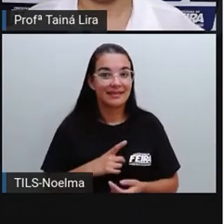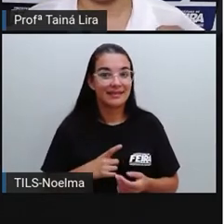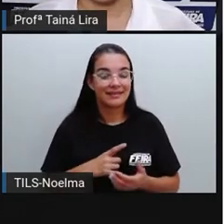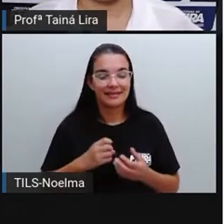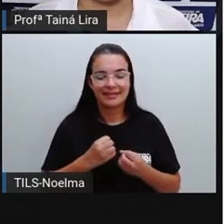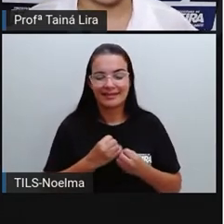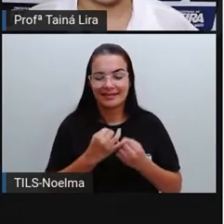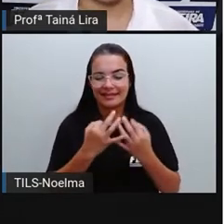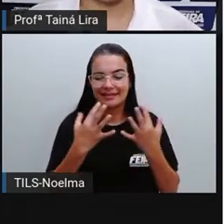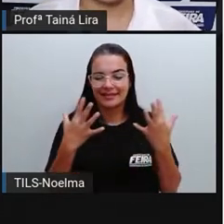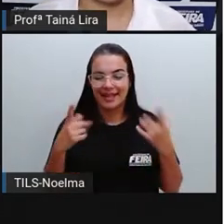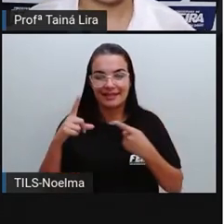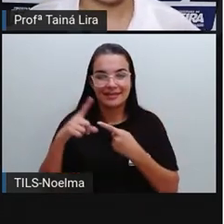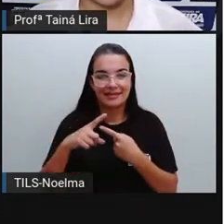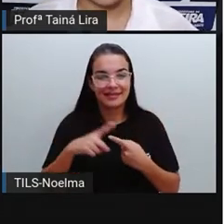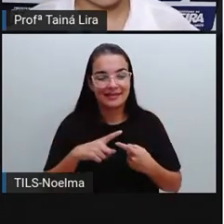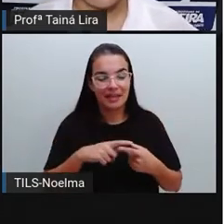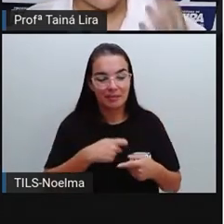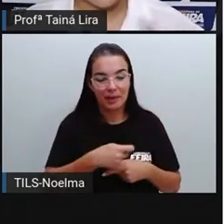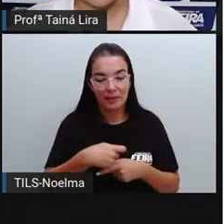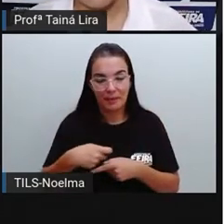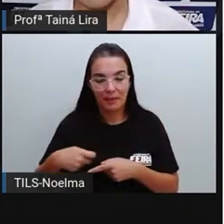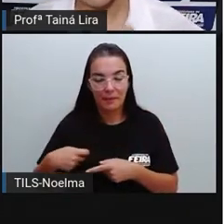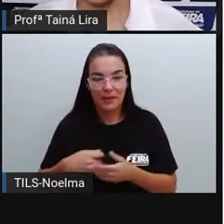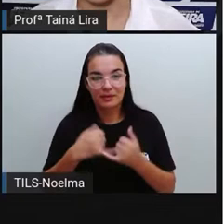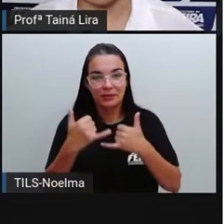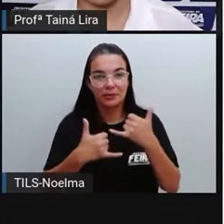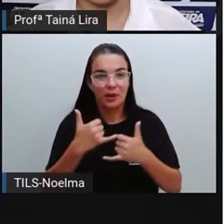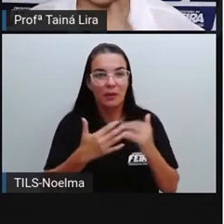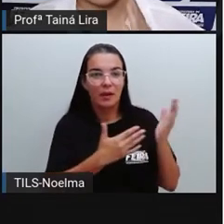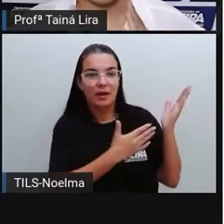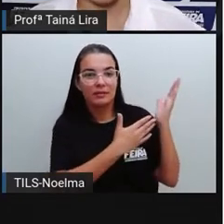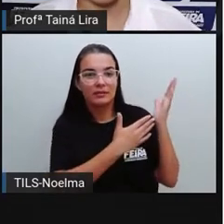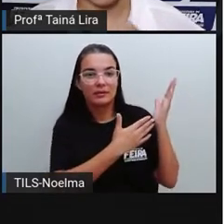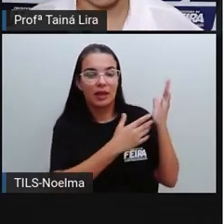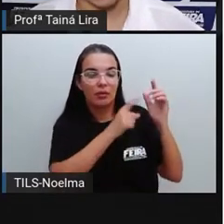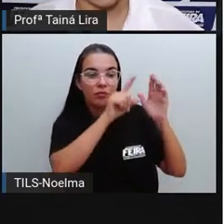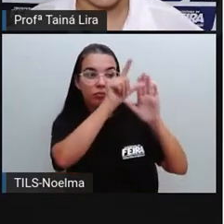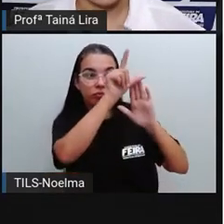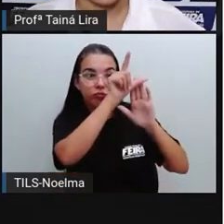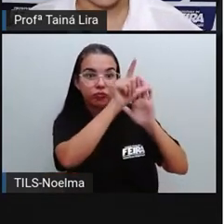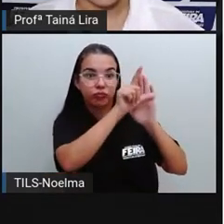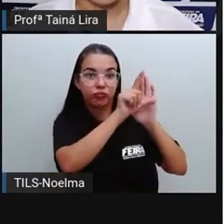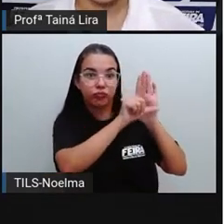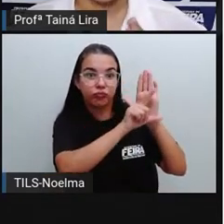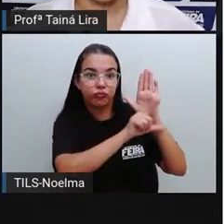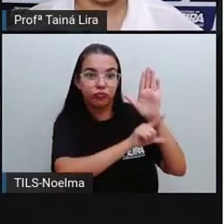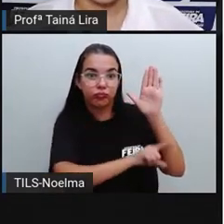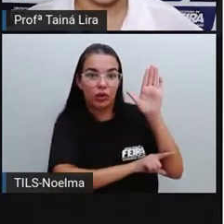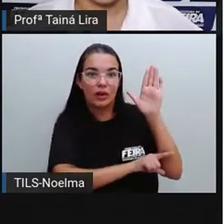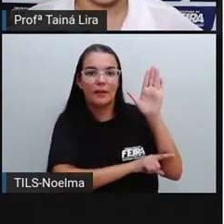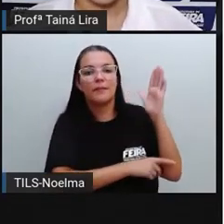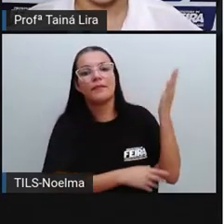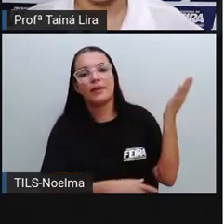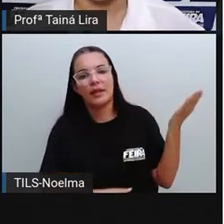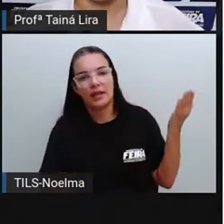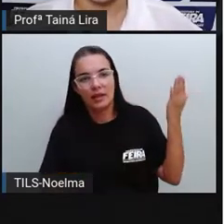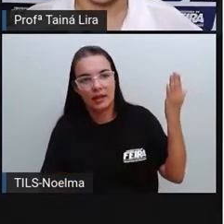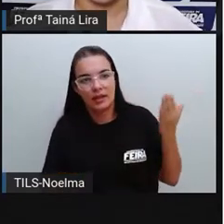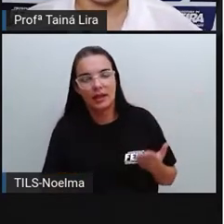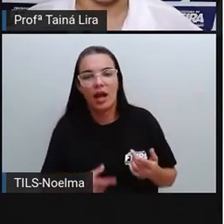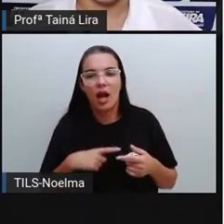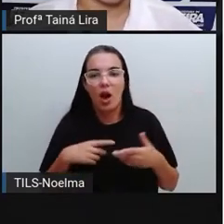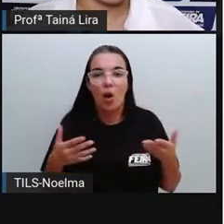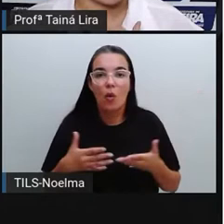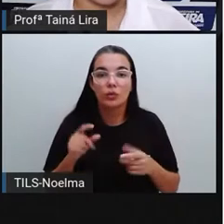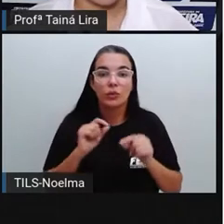Existem diversos jogos utilizando as cartas do baralho. A ProHoje vai mostrar um jogo, tá? Que